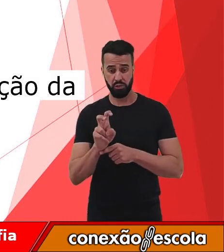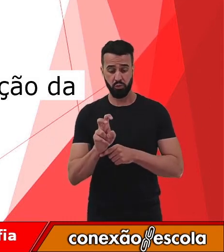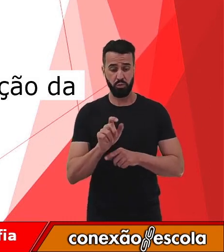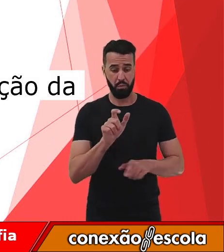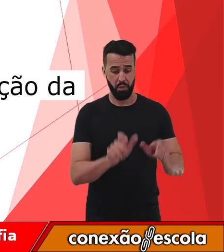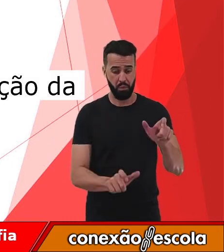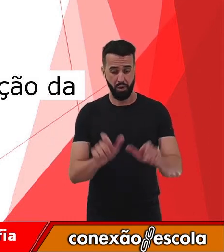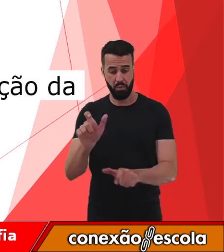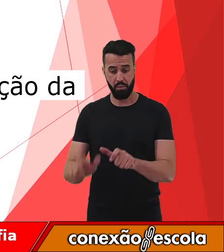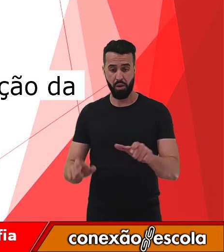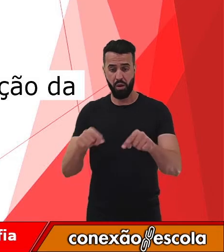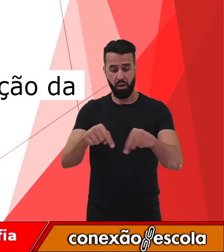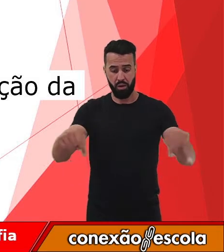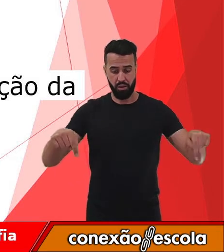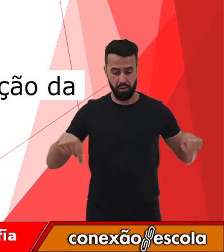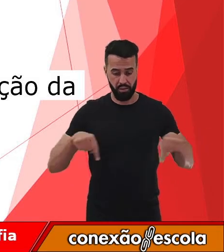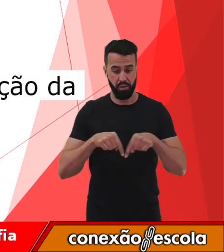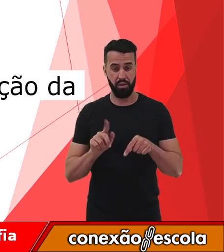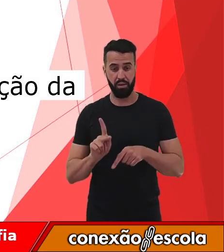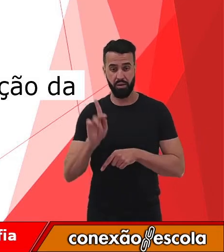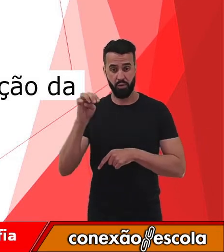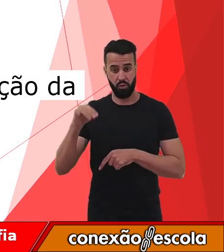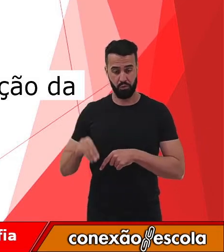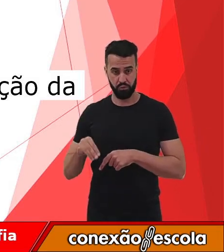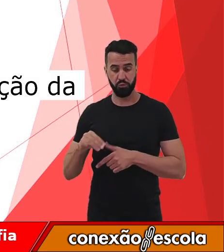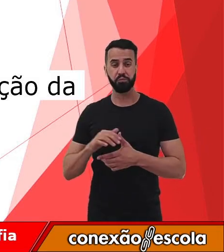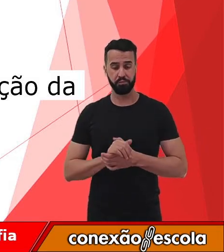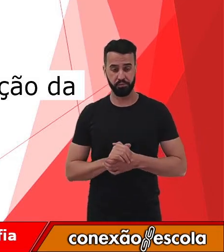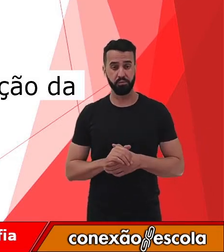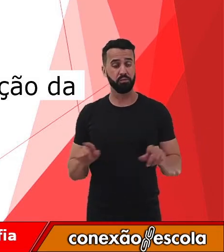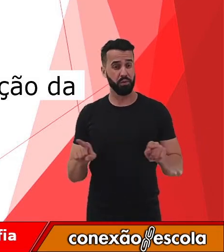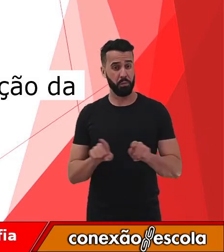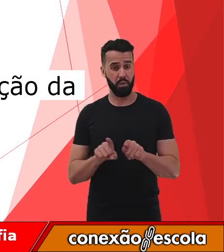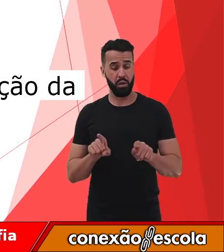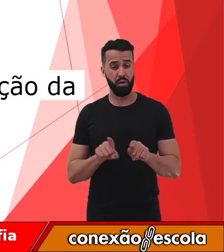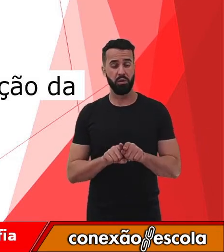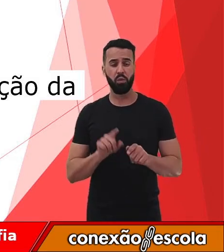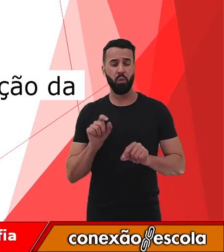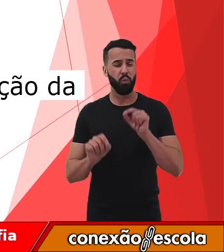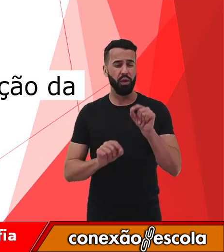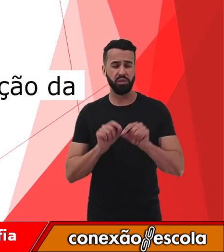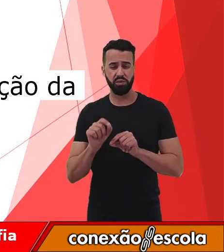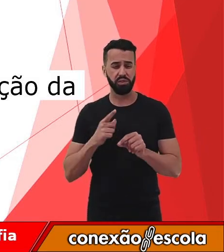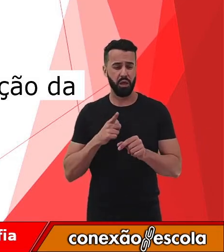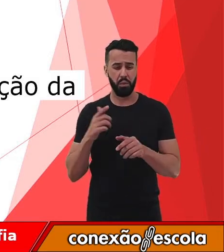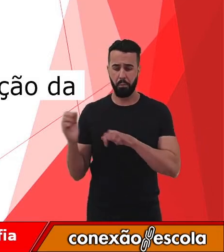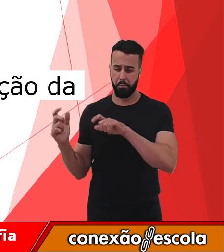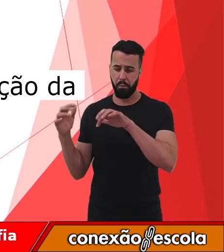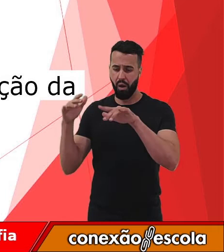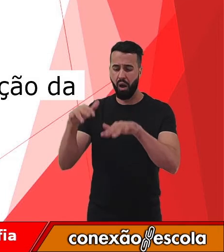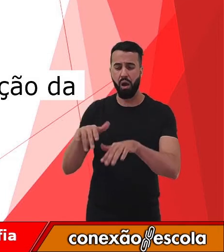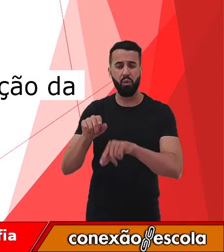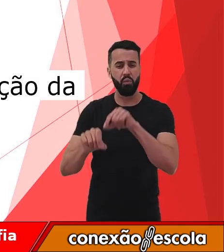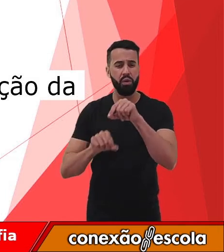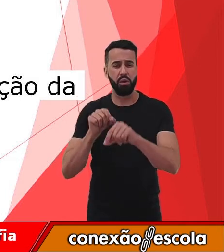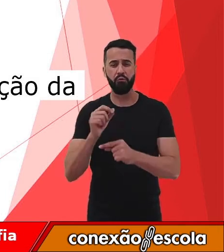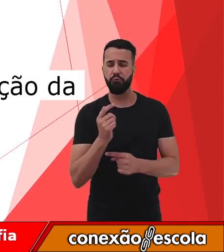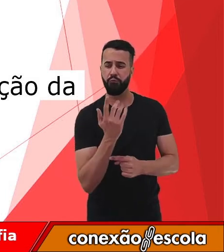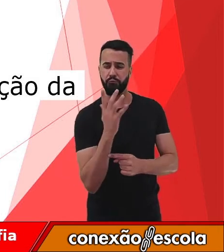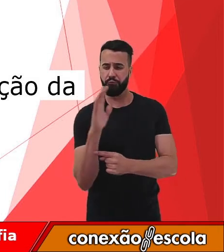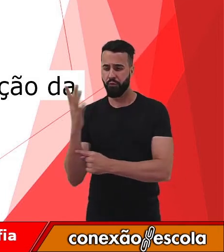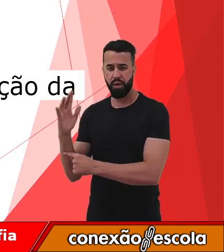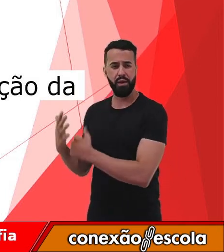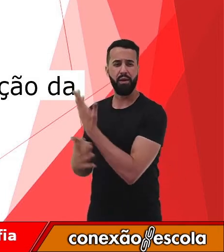habitantes por quilômetro quadrado. Um dos fatores repulsivos que dificulta a ocupação nessa região é a densa floresta. A